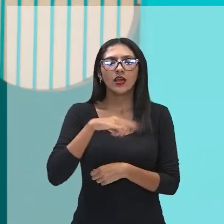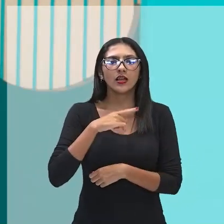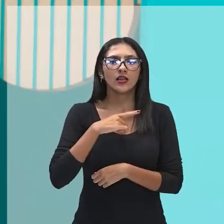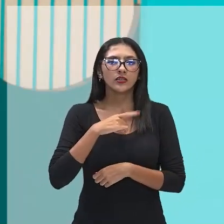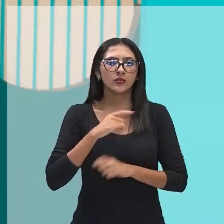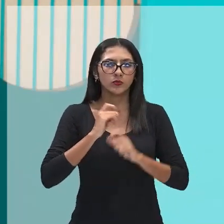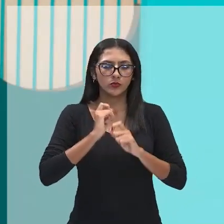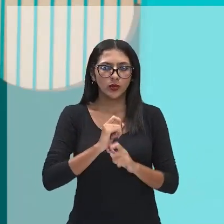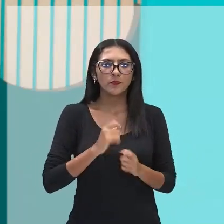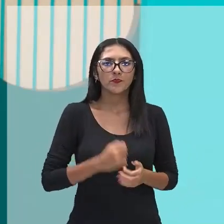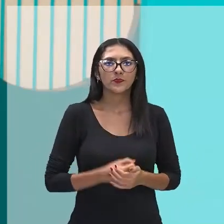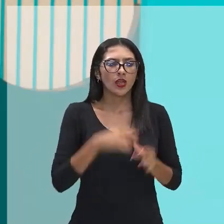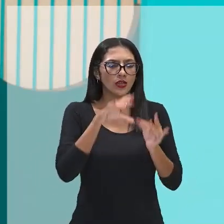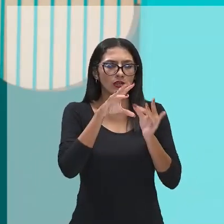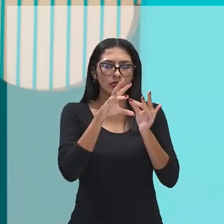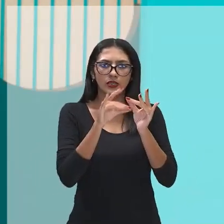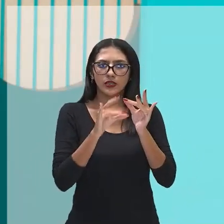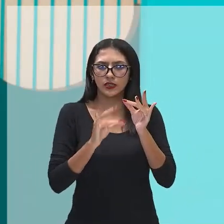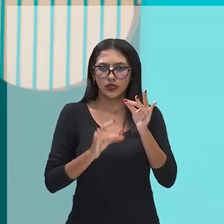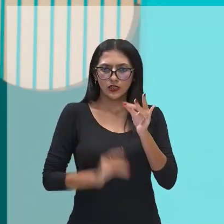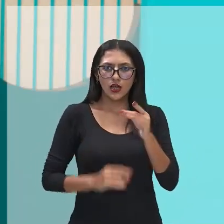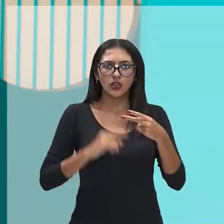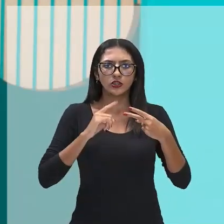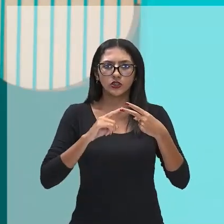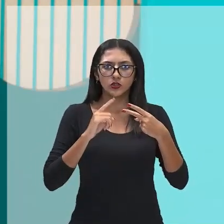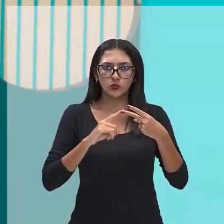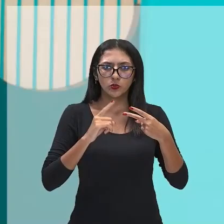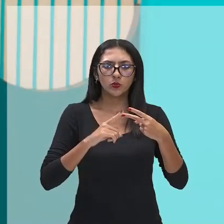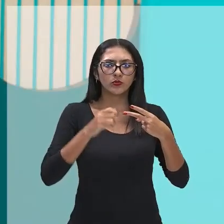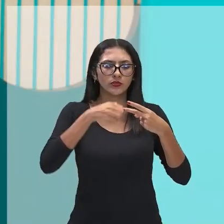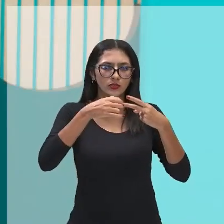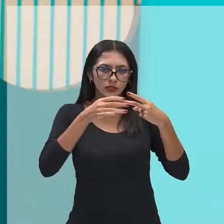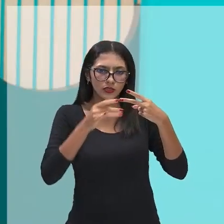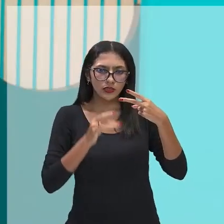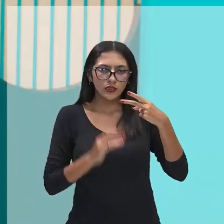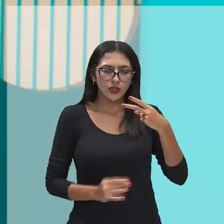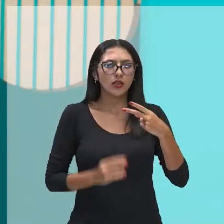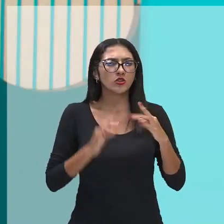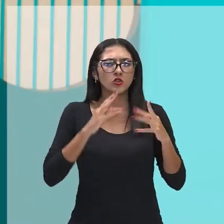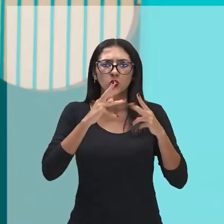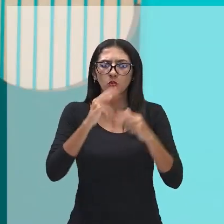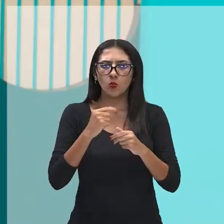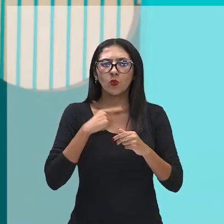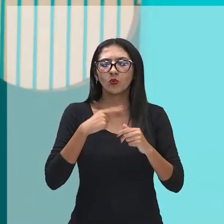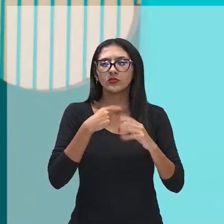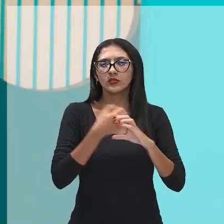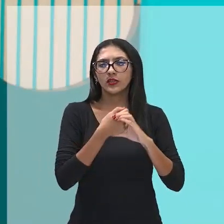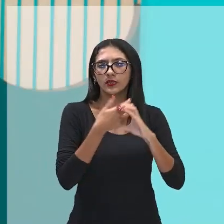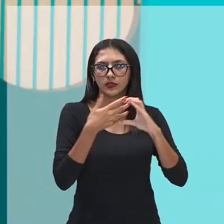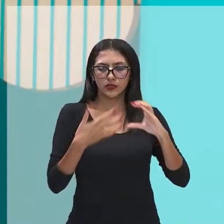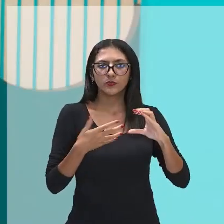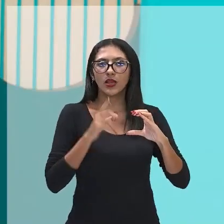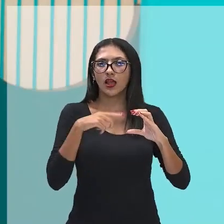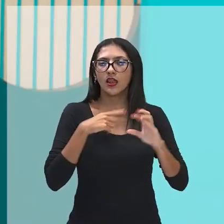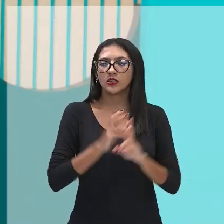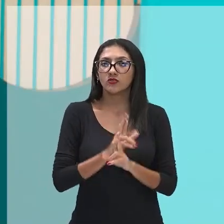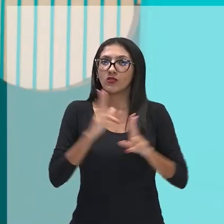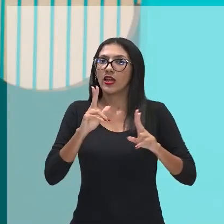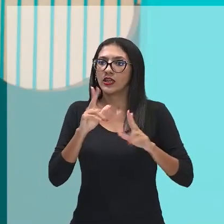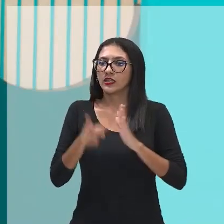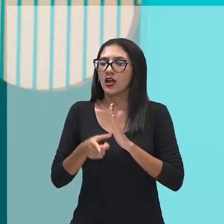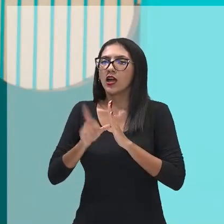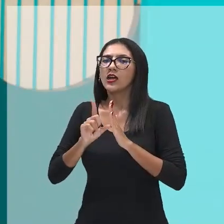quê? Vai explicar porque todo mundo apresenta aquela característica. É diferente da restritiva.